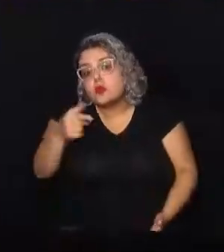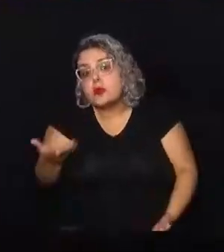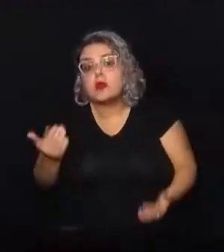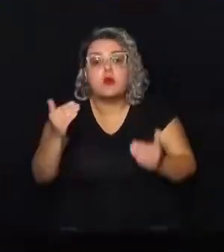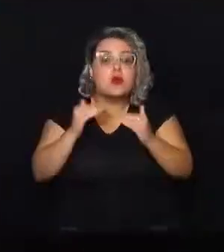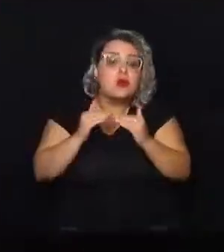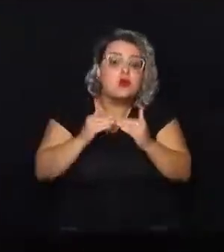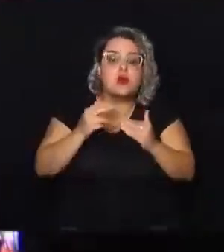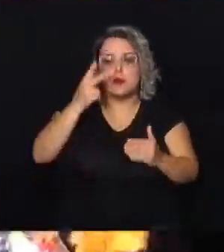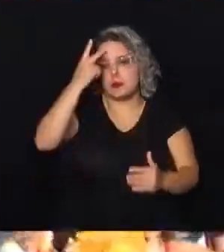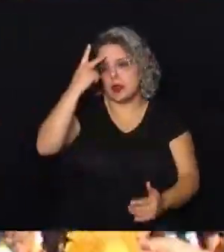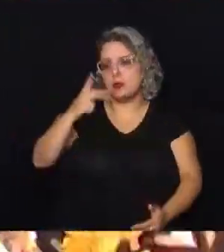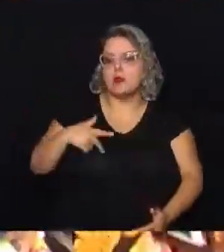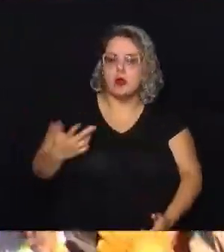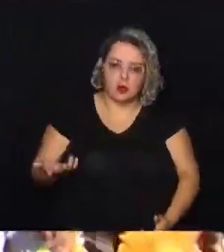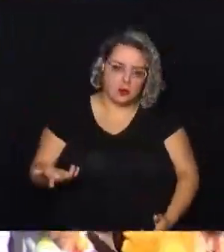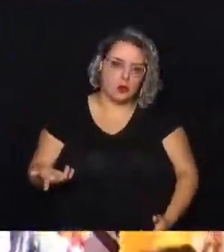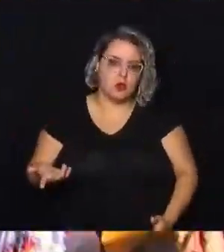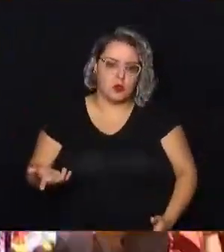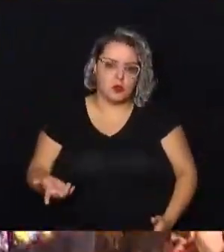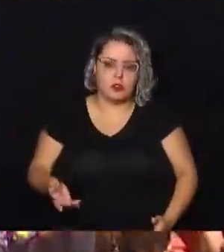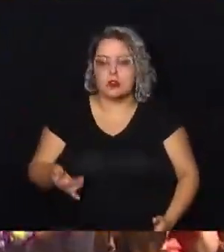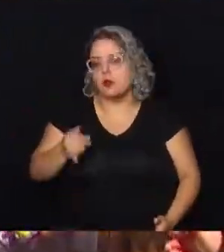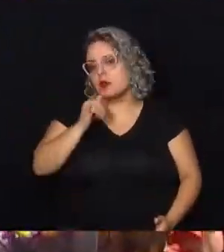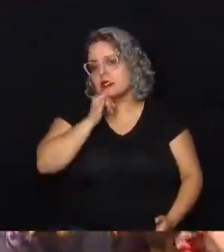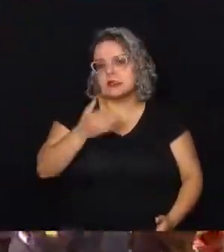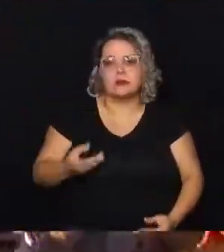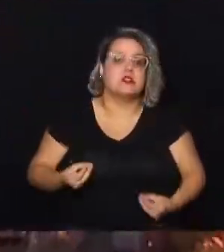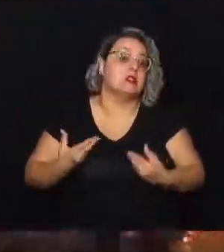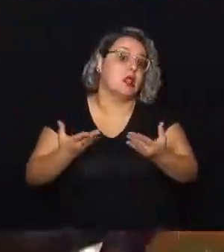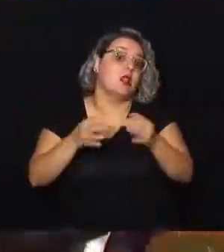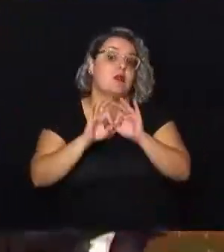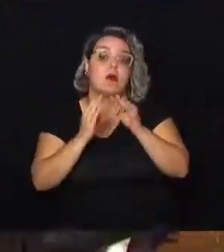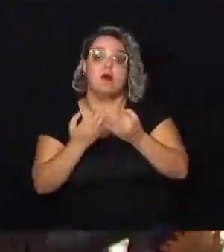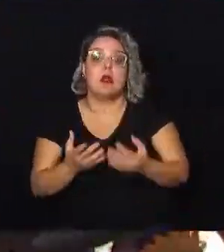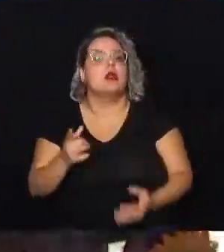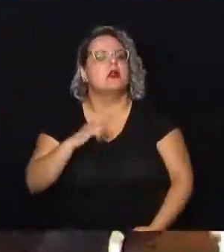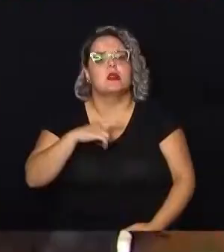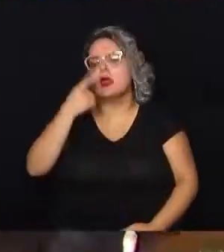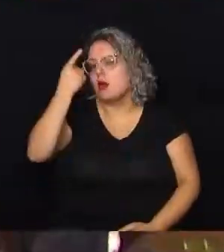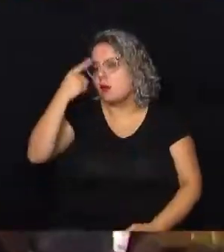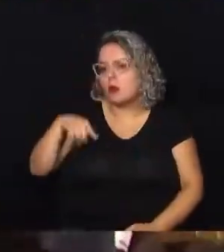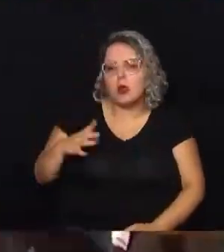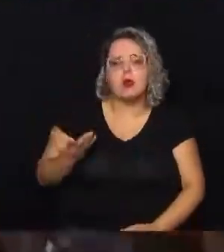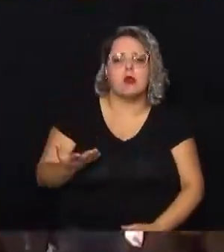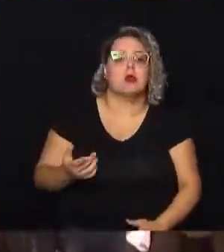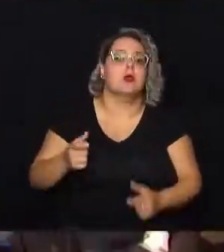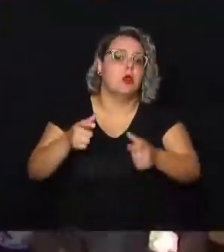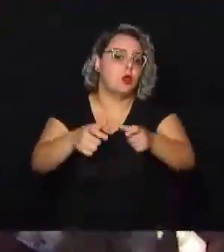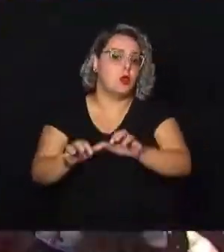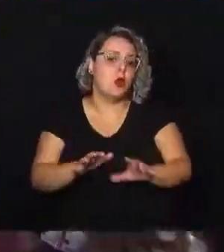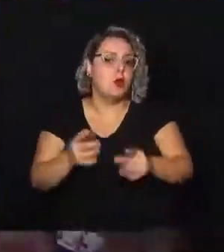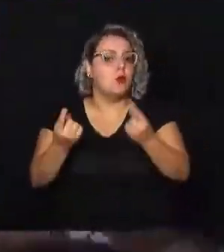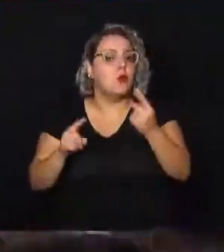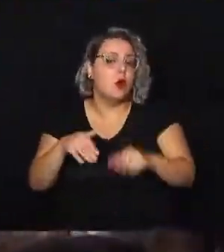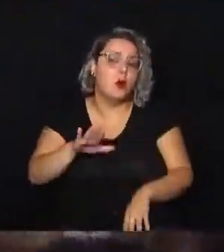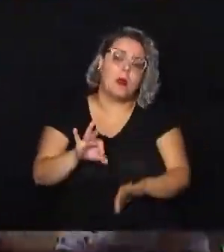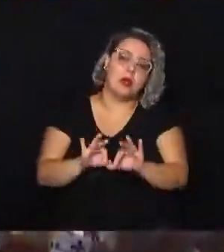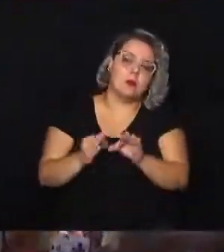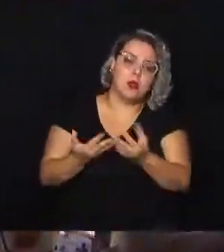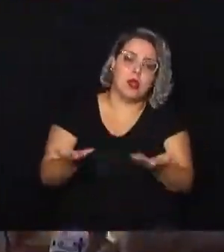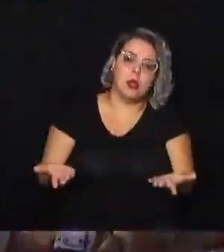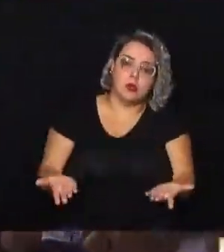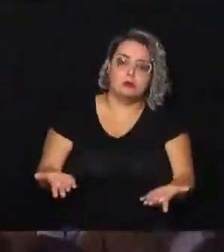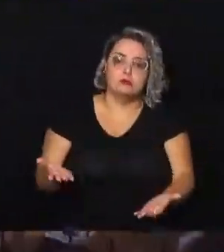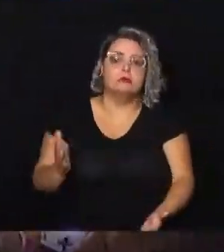com ela, né? Então, se ele quer levar a família, a gente tem um perfil que é um bloco mais familiar e eu acho que as pessoas vão